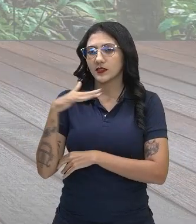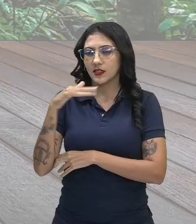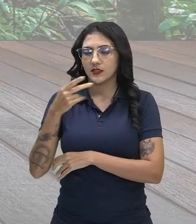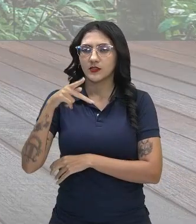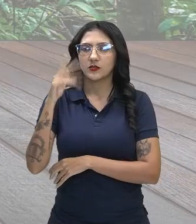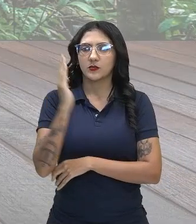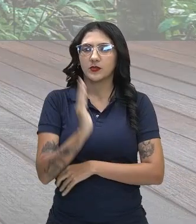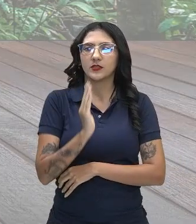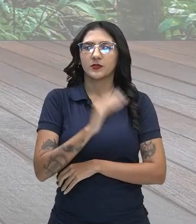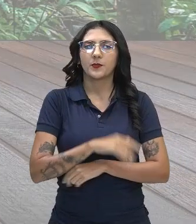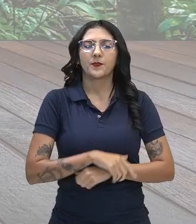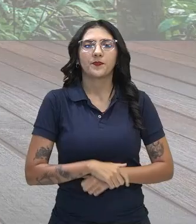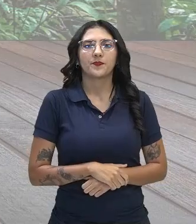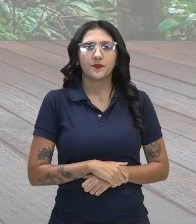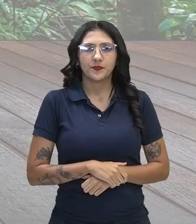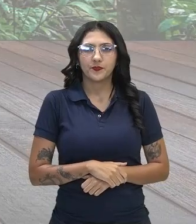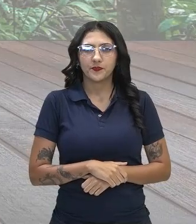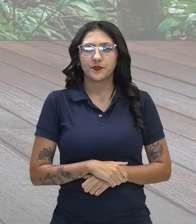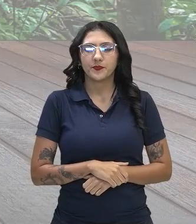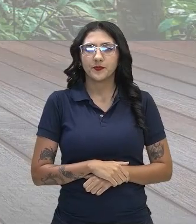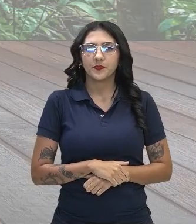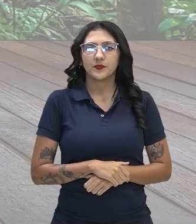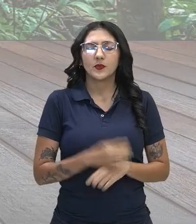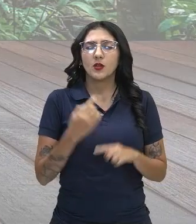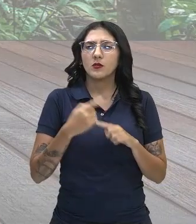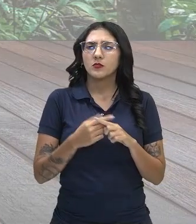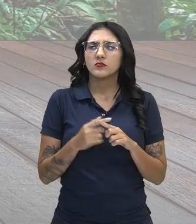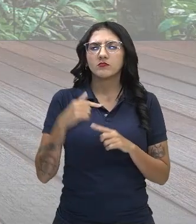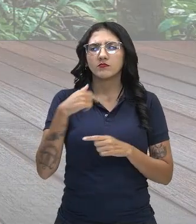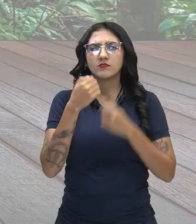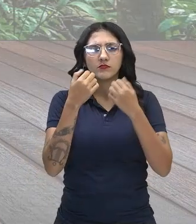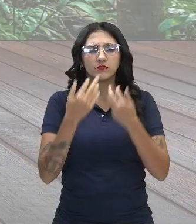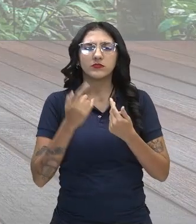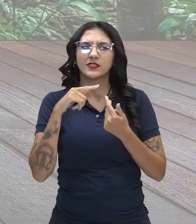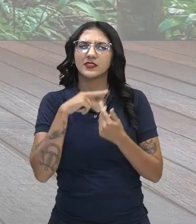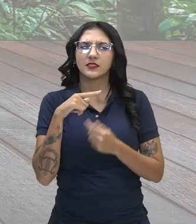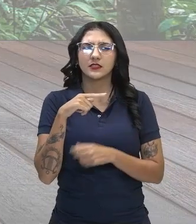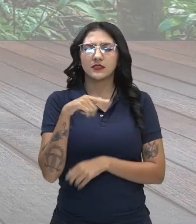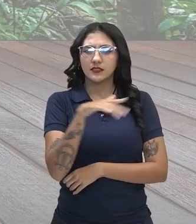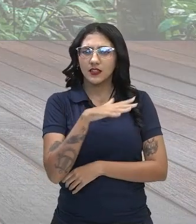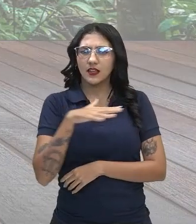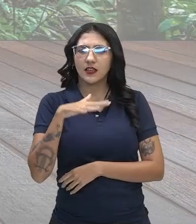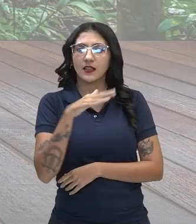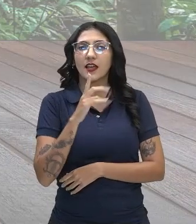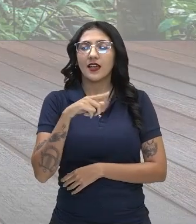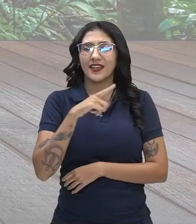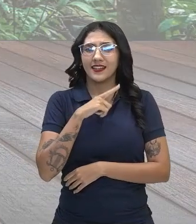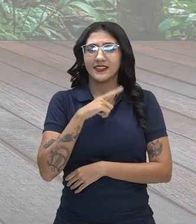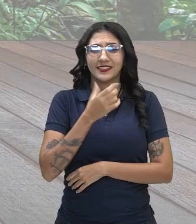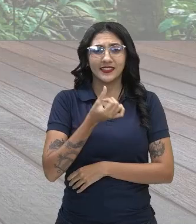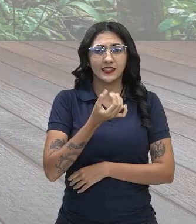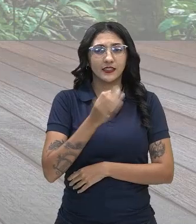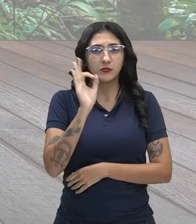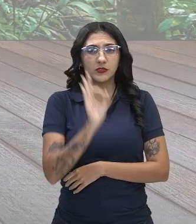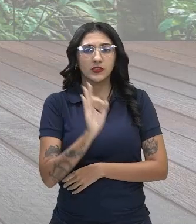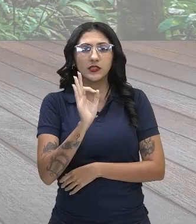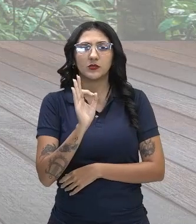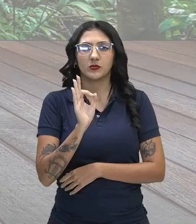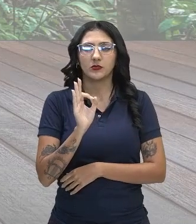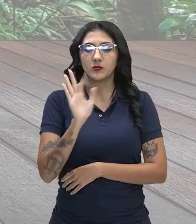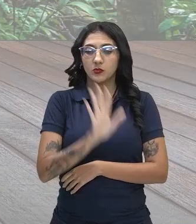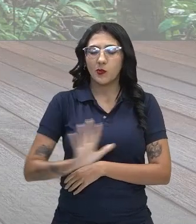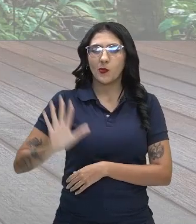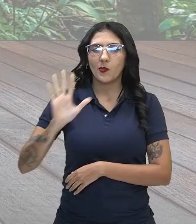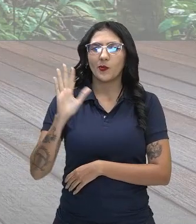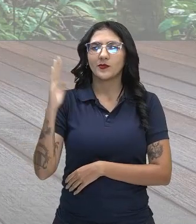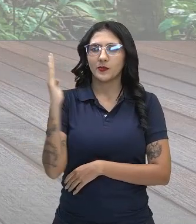importante porque nós estamos falando, como a professora mencionou agora, de uma região que ocupa cerca de 60% do território